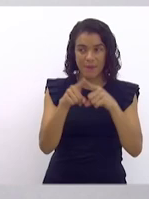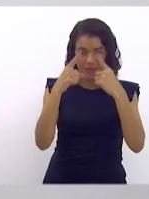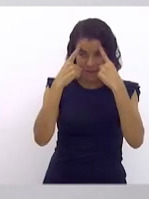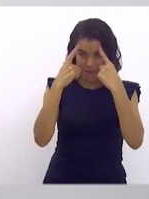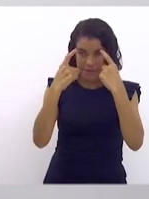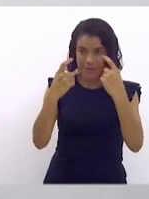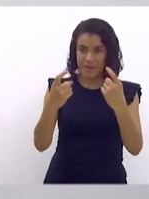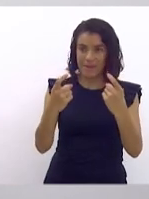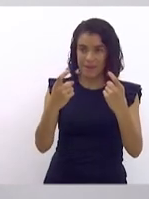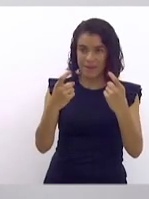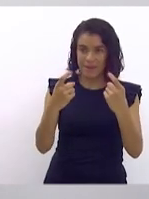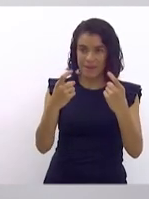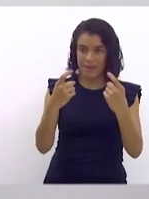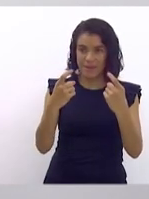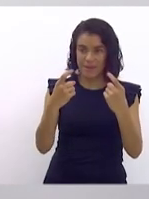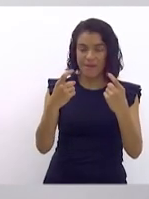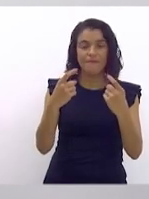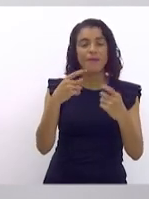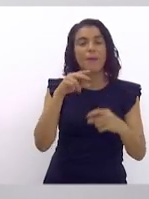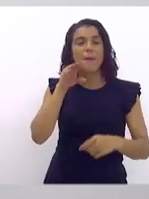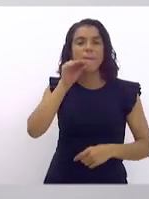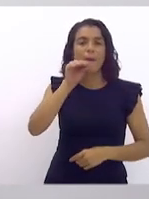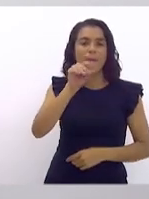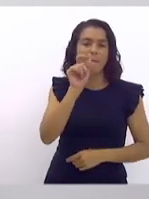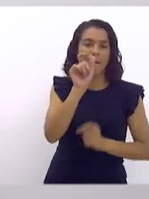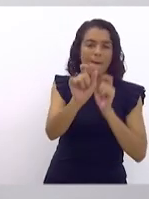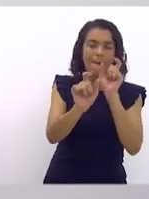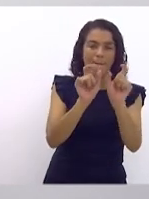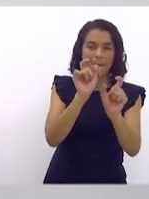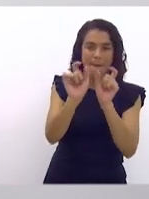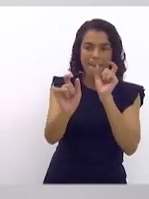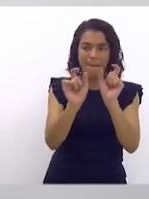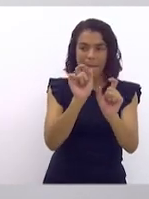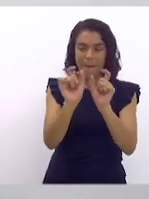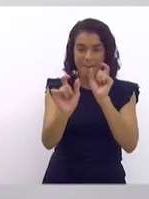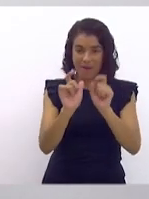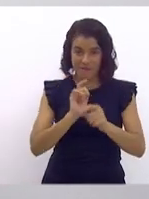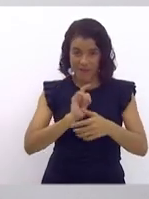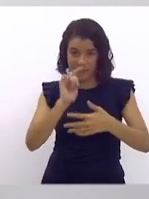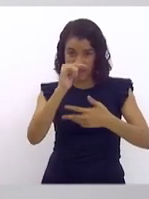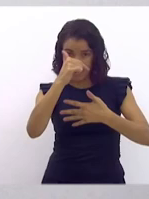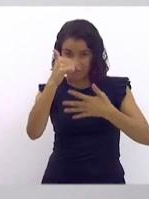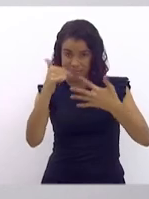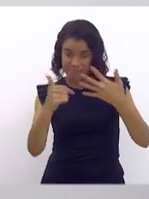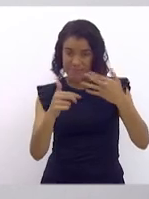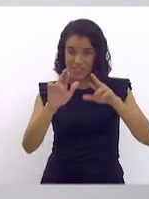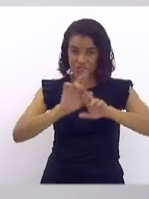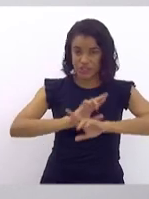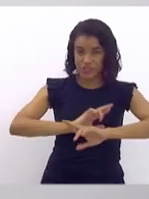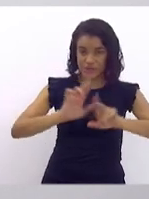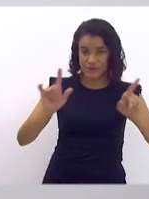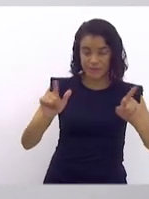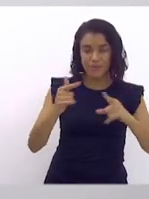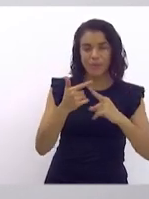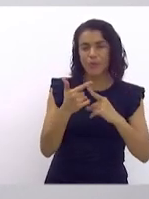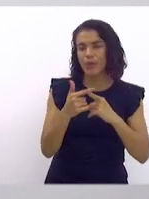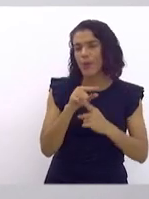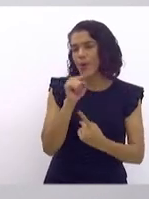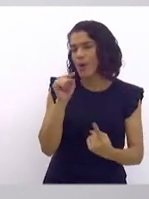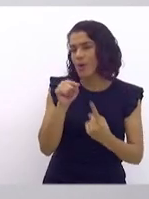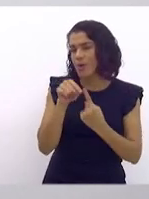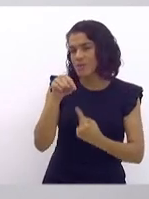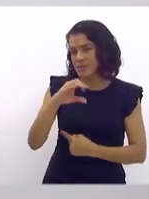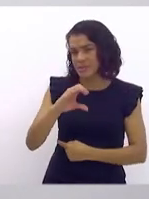violência verbal, né, se vai haver essa classificação. Porque o objeto dessa CPI